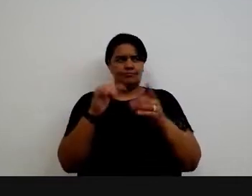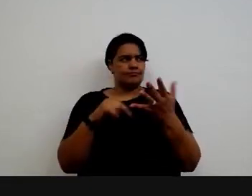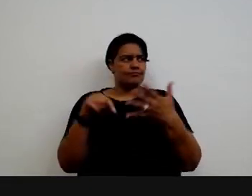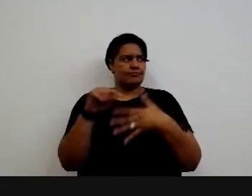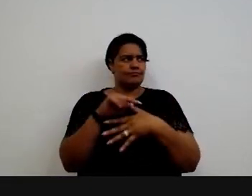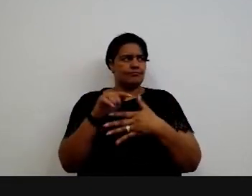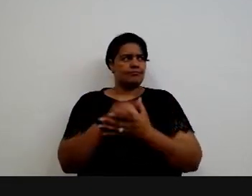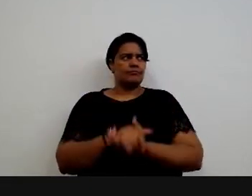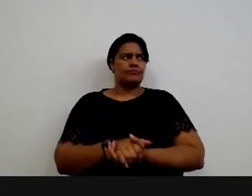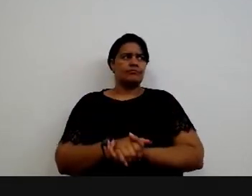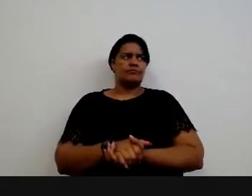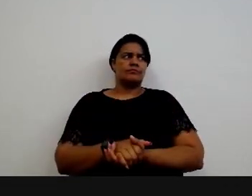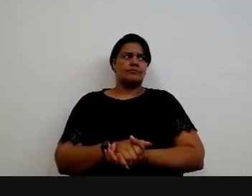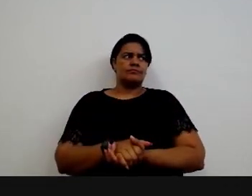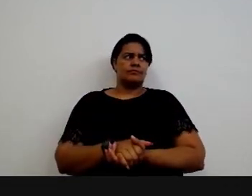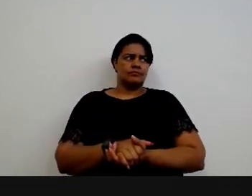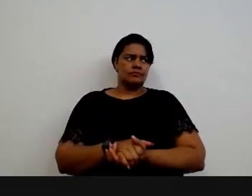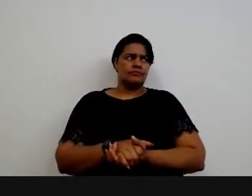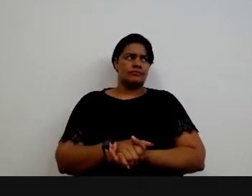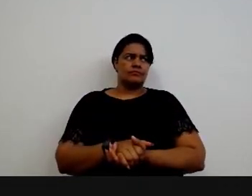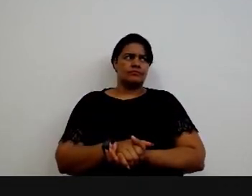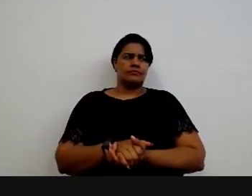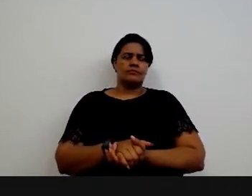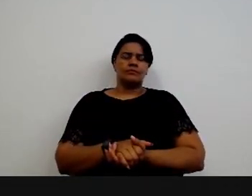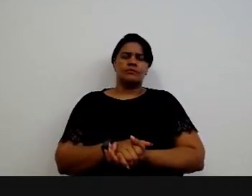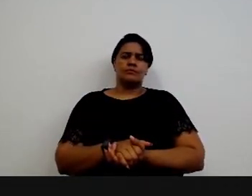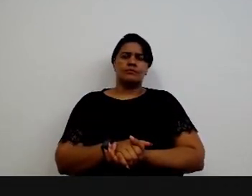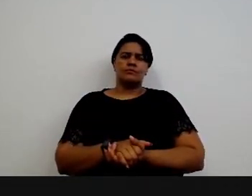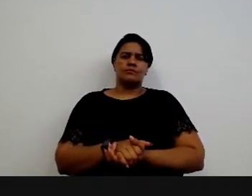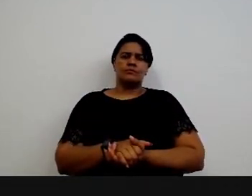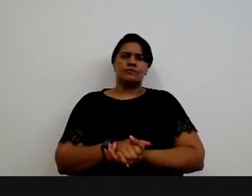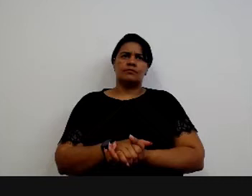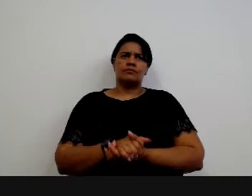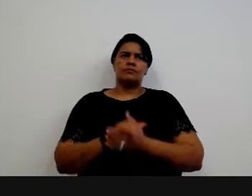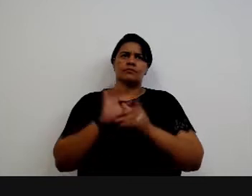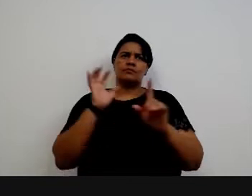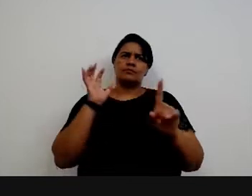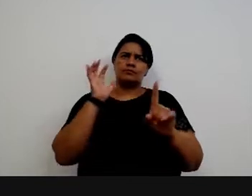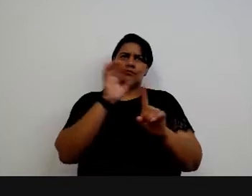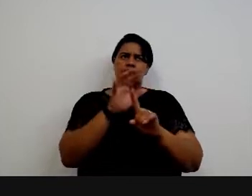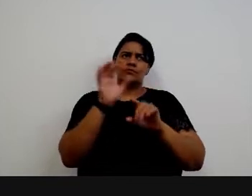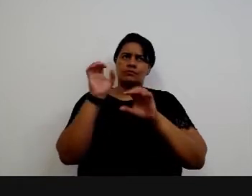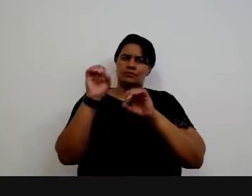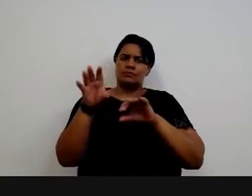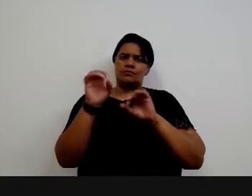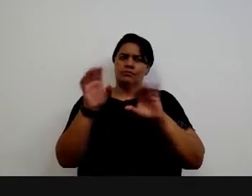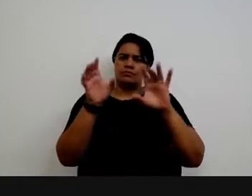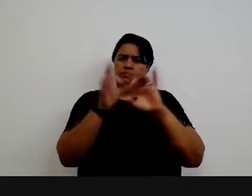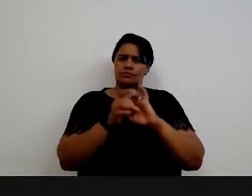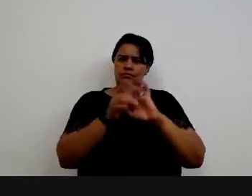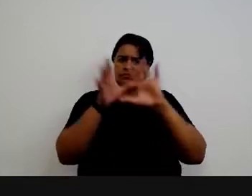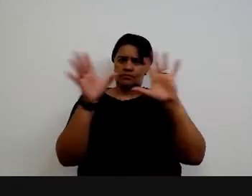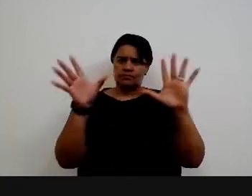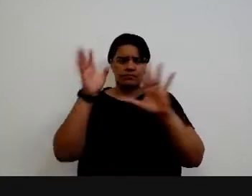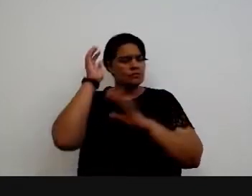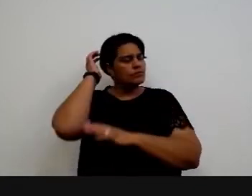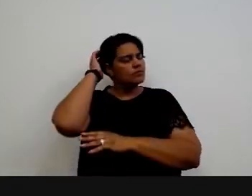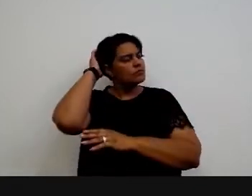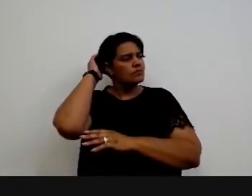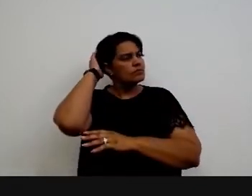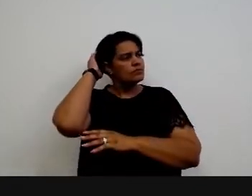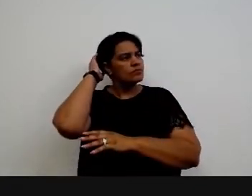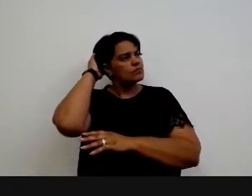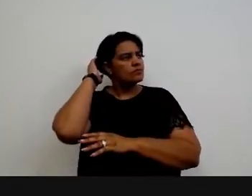impactos, né, da educação para a democracia, vou usar essa terminologia, que, afinal, é o que está no nome da nossa palestra, é o nome